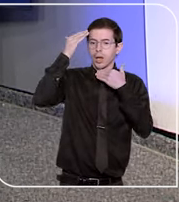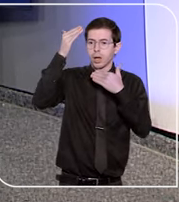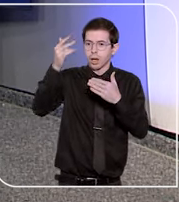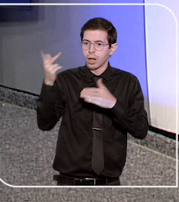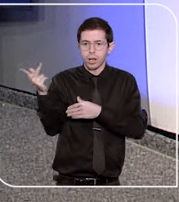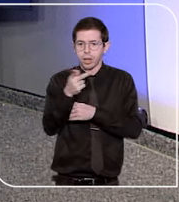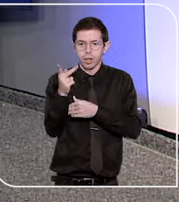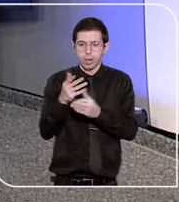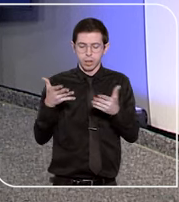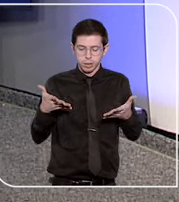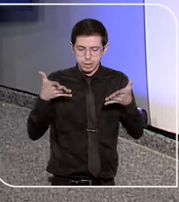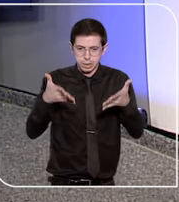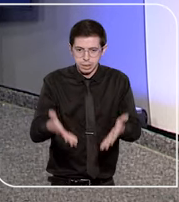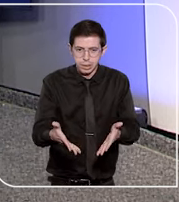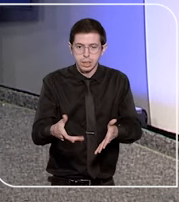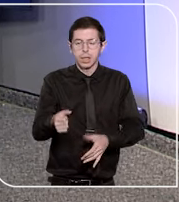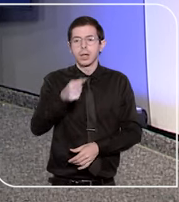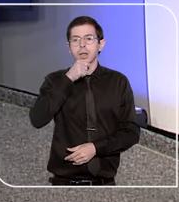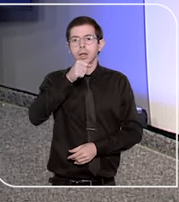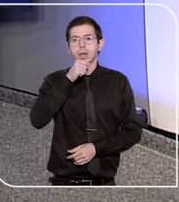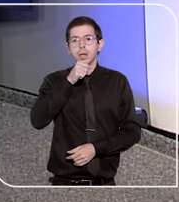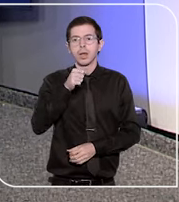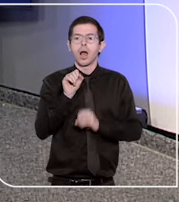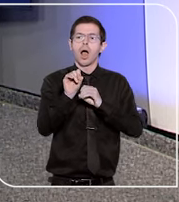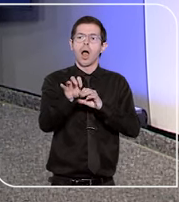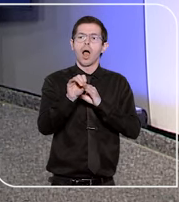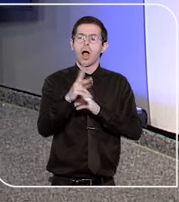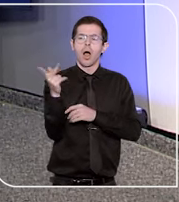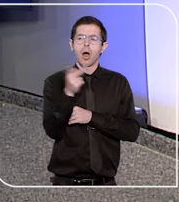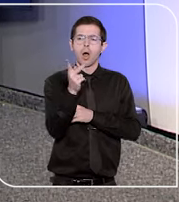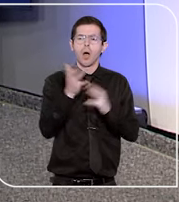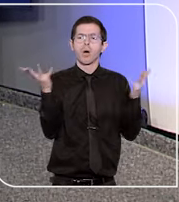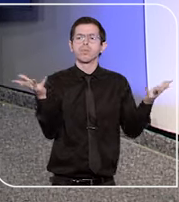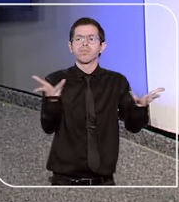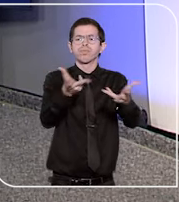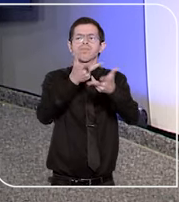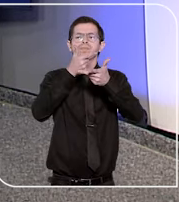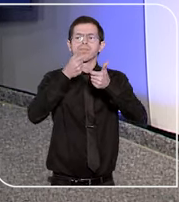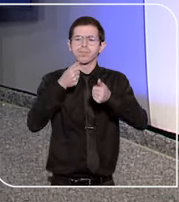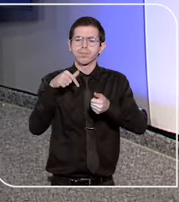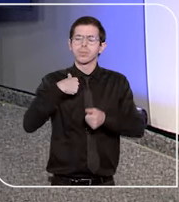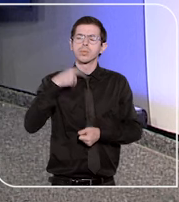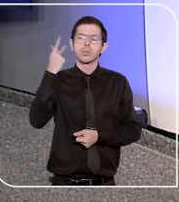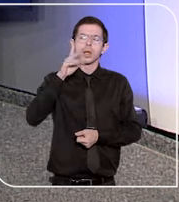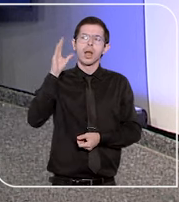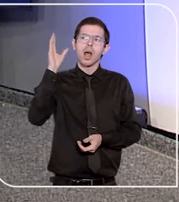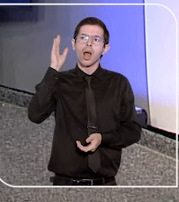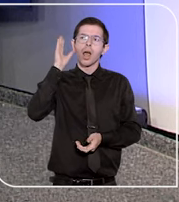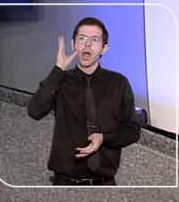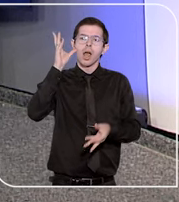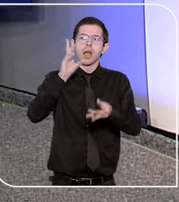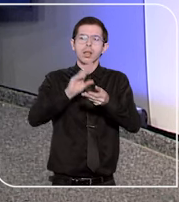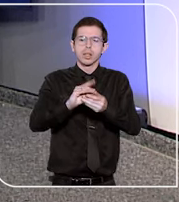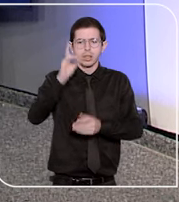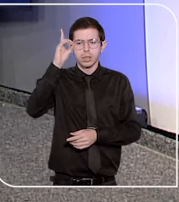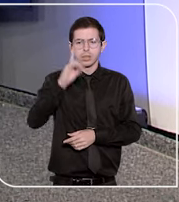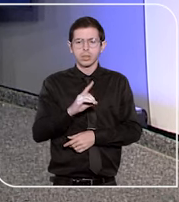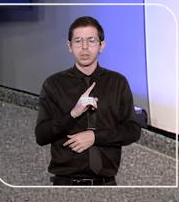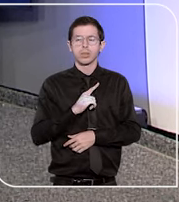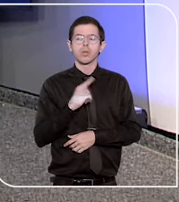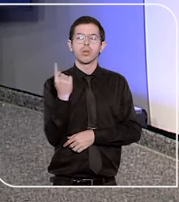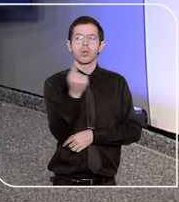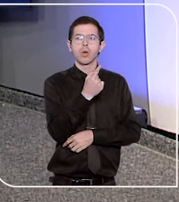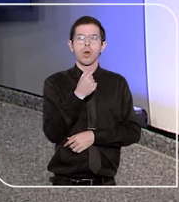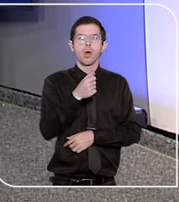presença, a entrevista, a aula brilhante que vocês dois concederam aqui para entender direito. Nós conversamos com Denis França, ele